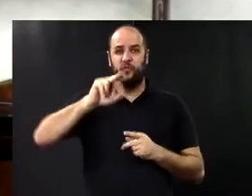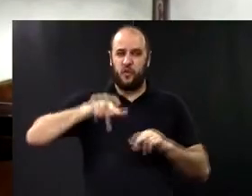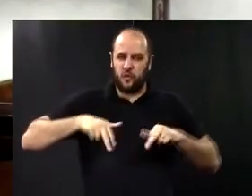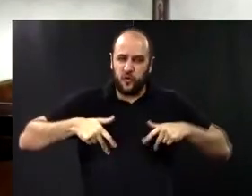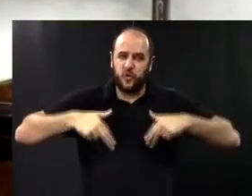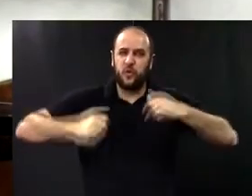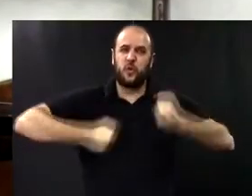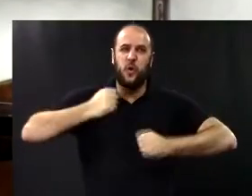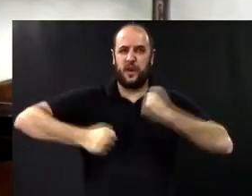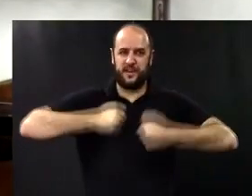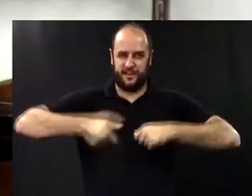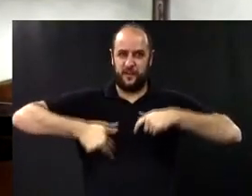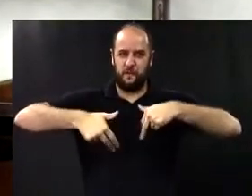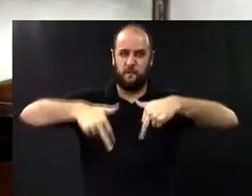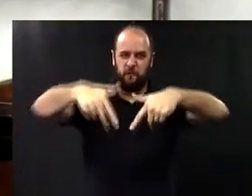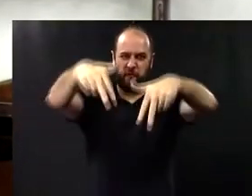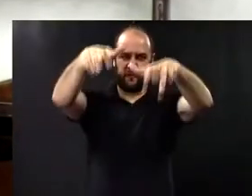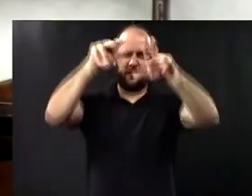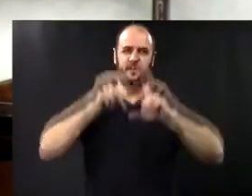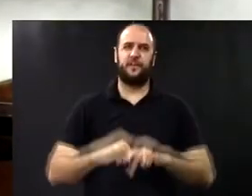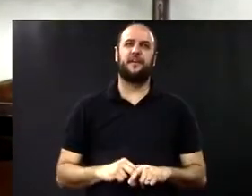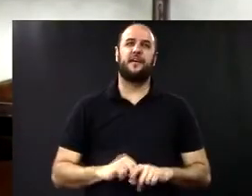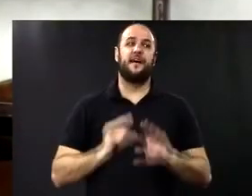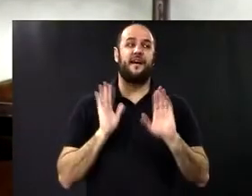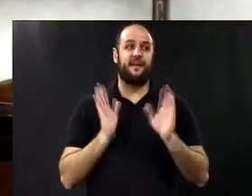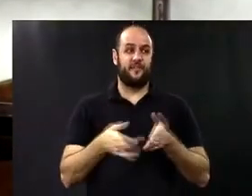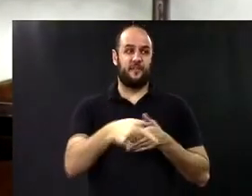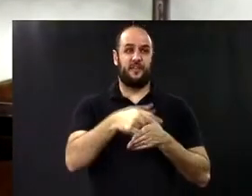cristã. E agora ele está nos colocando dentro de um